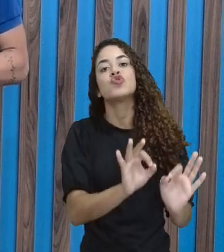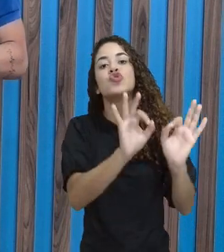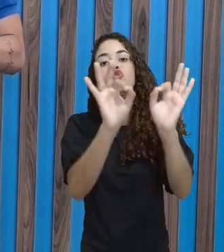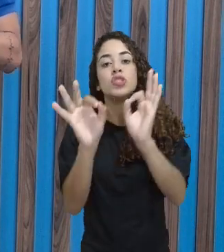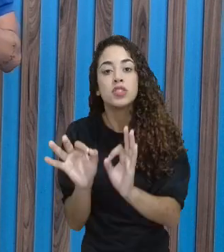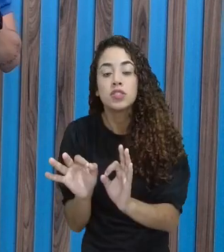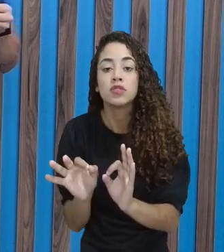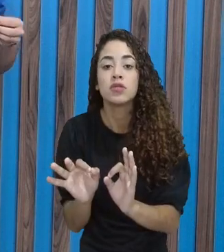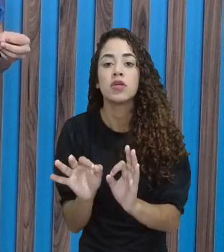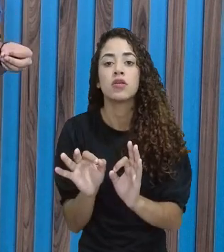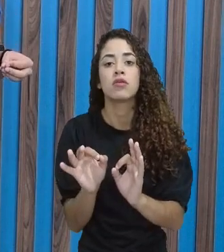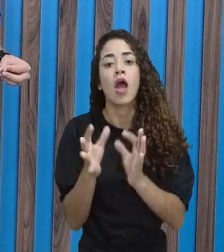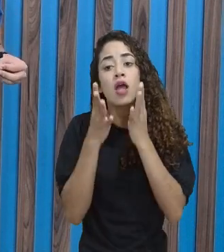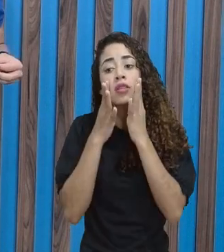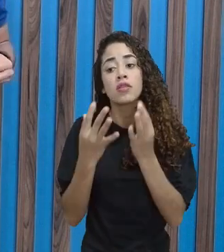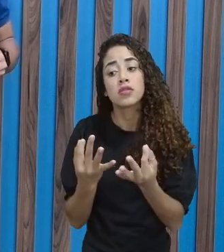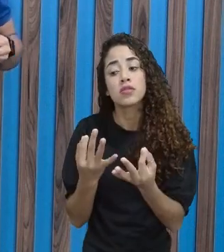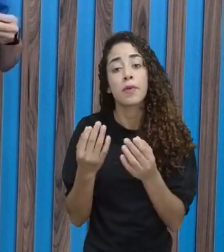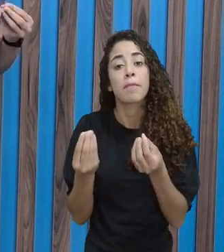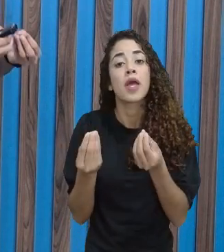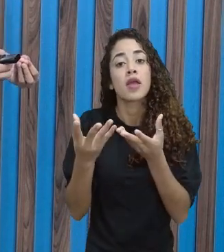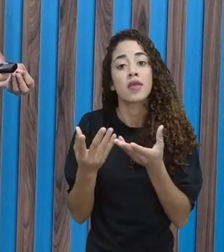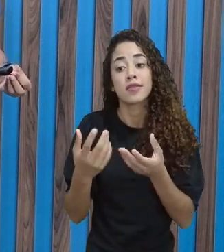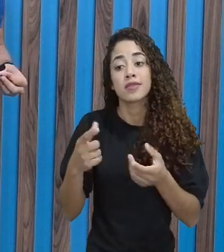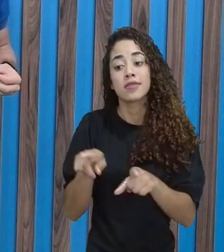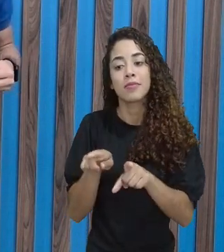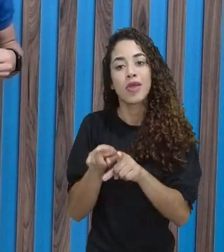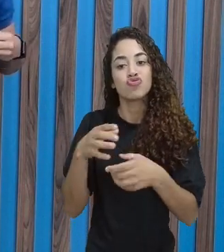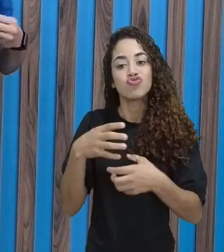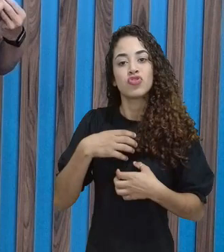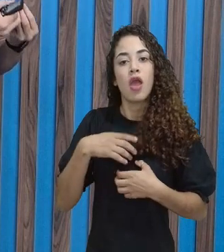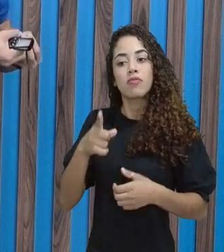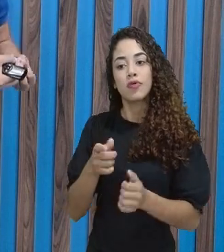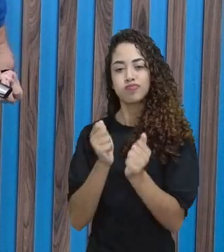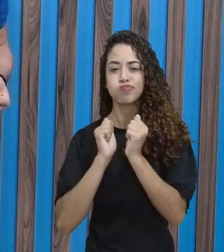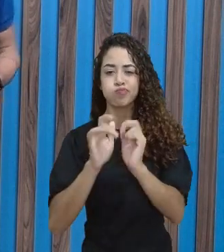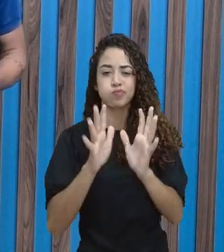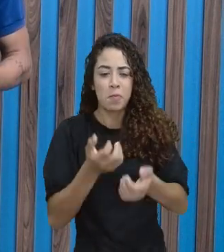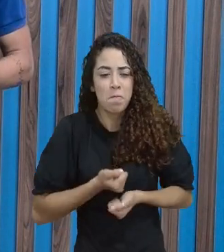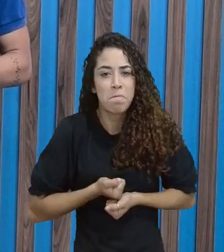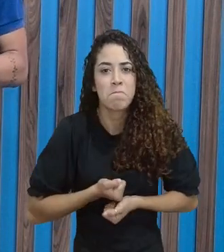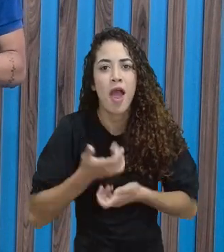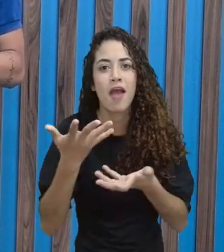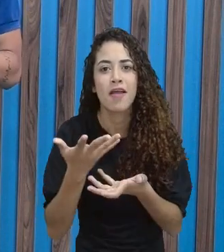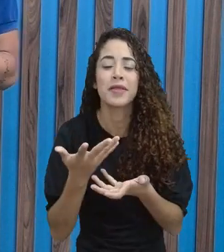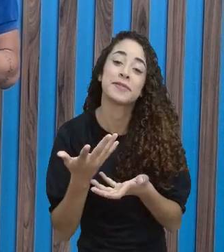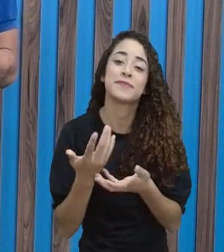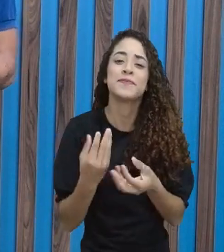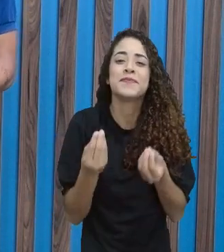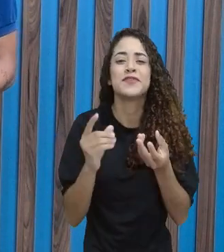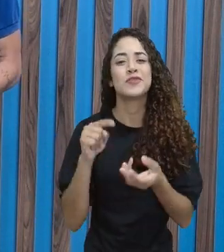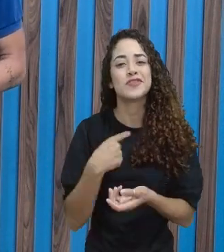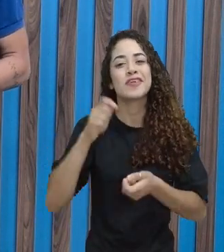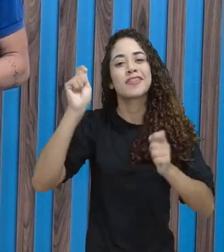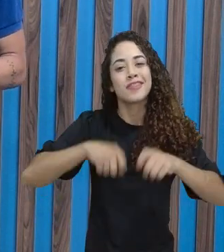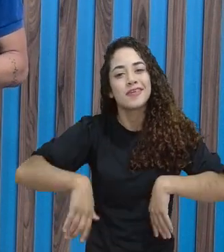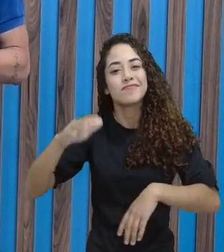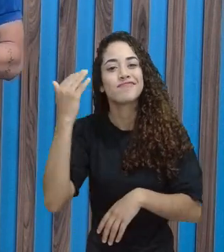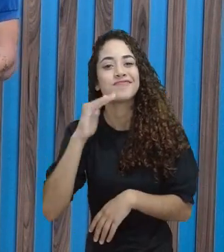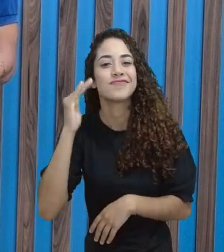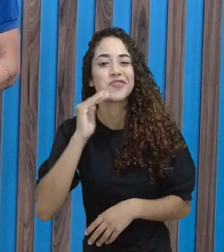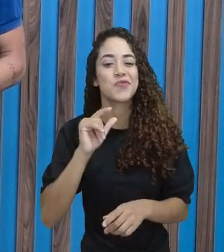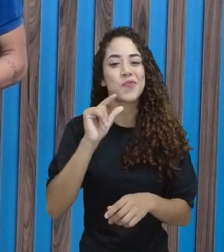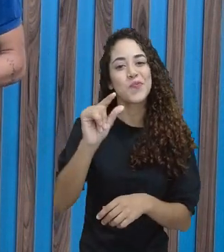né? Que dê uma atenção também para a forma com que ela fala, se expressa, para que a gente consiga entender, né,